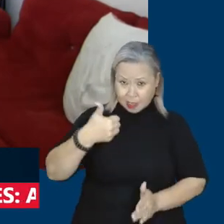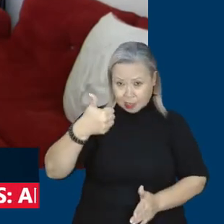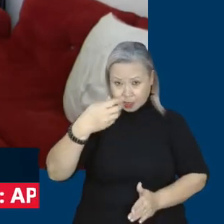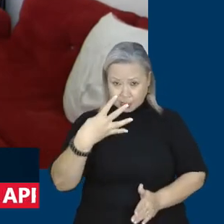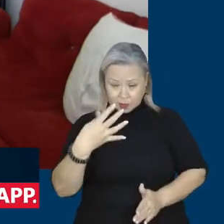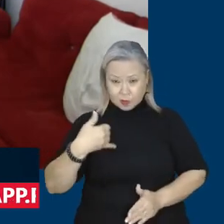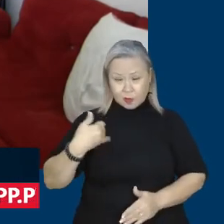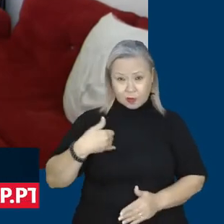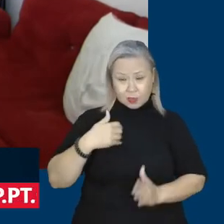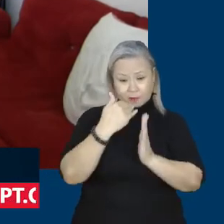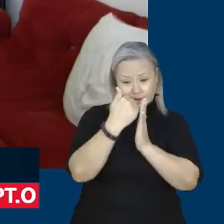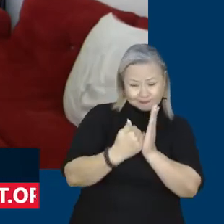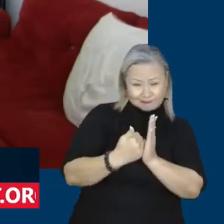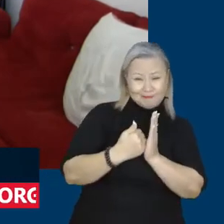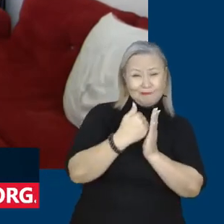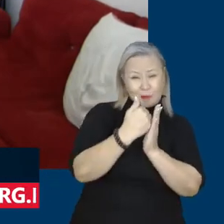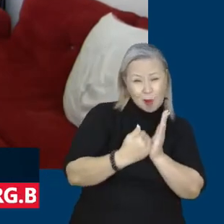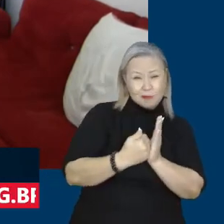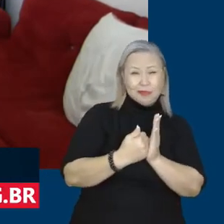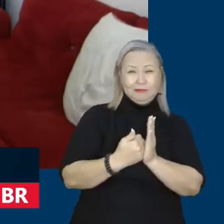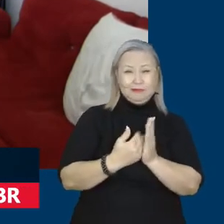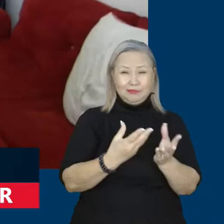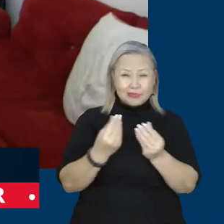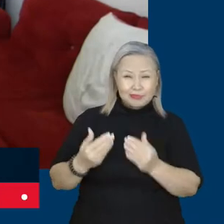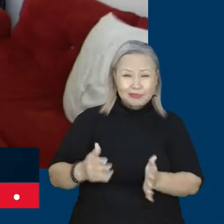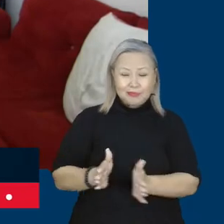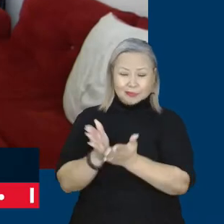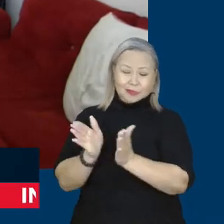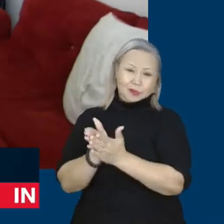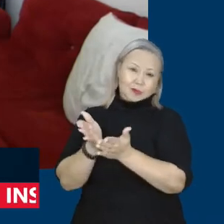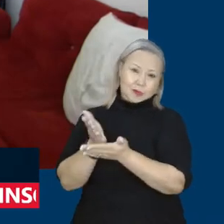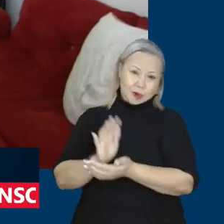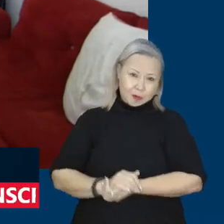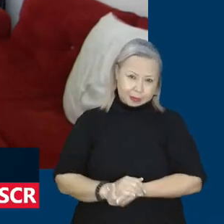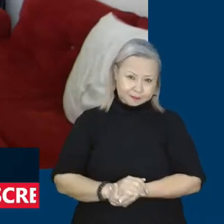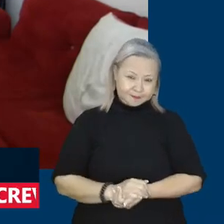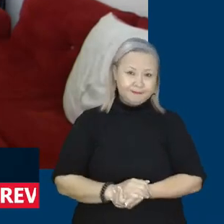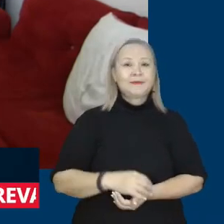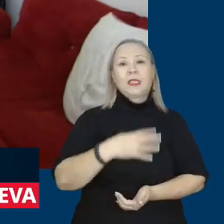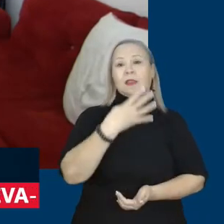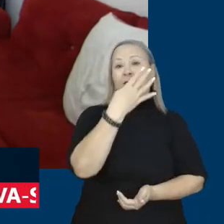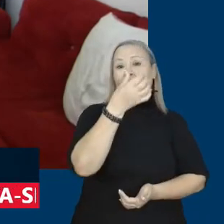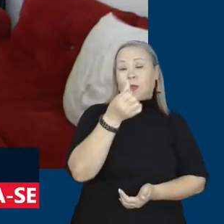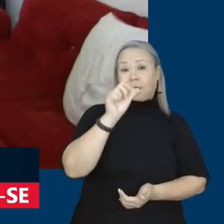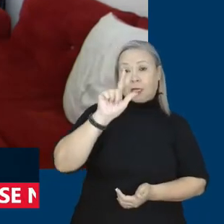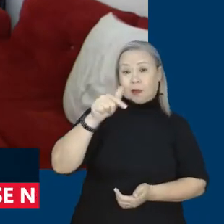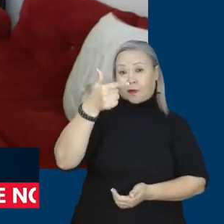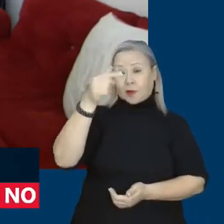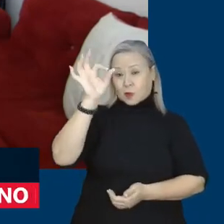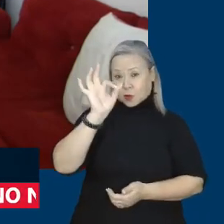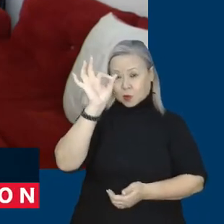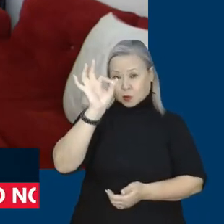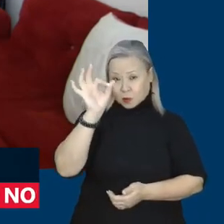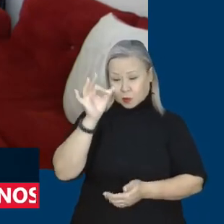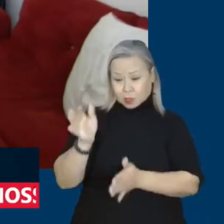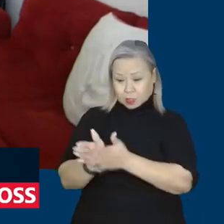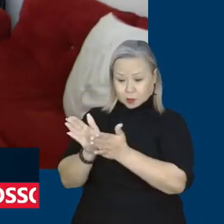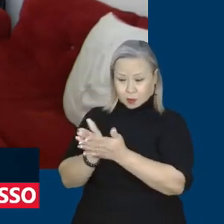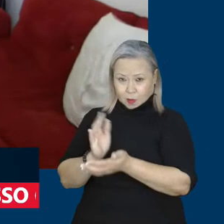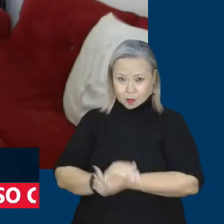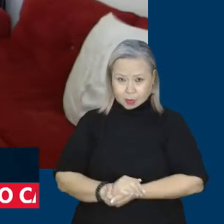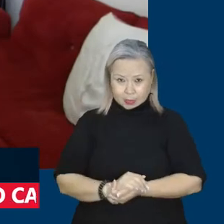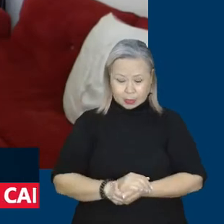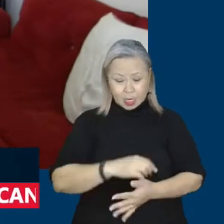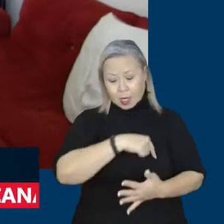abaixo da linha da pobreza esse índice chegou a impressionantes 46,2%, os critérios que